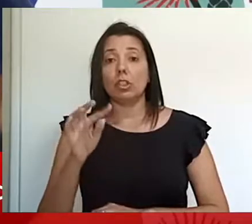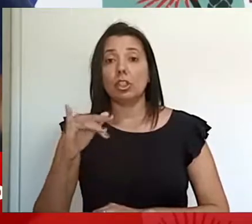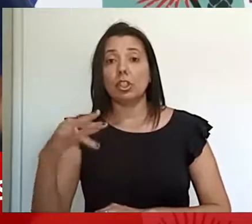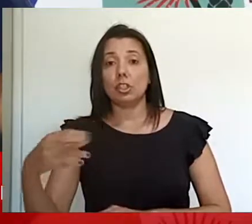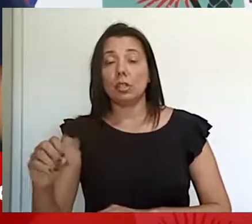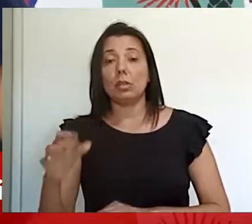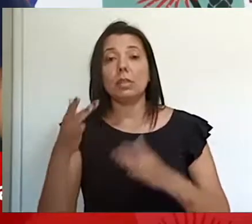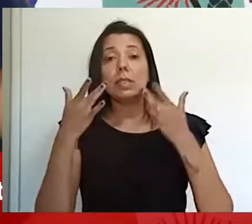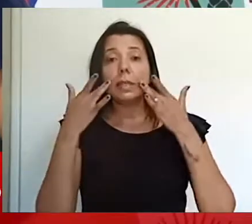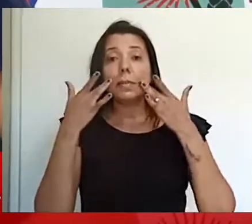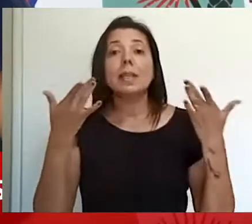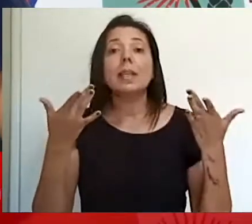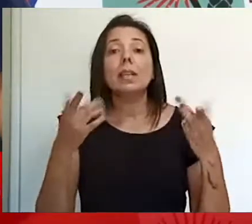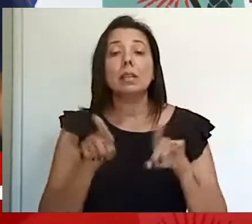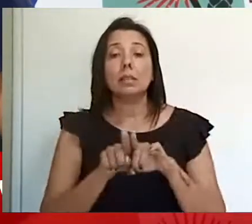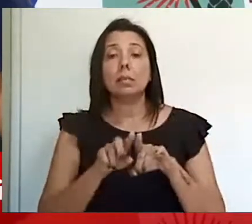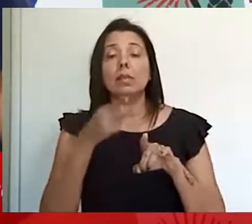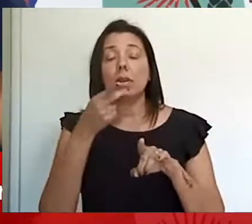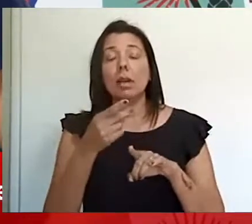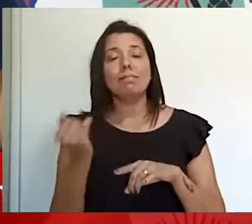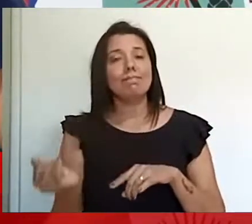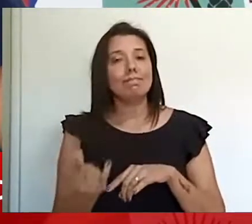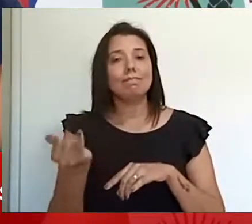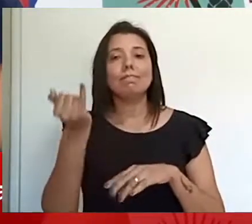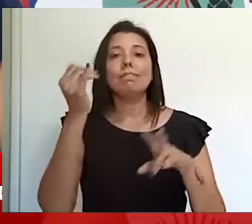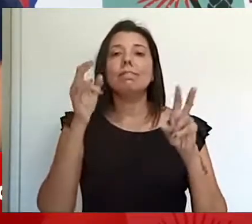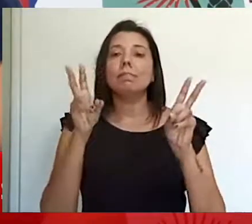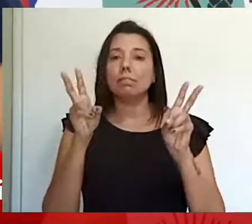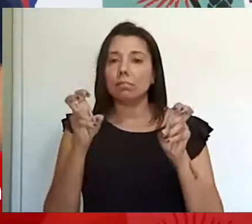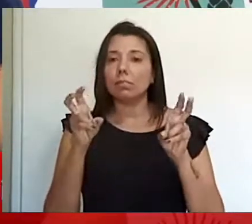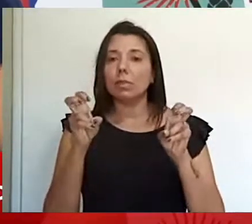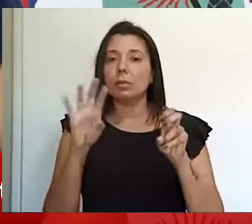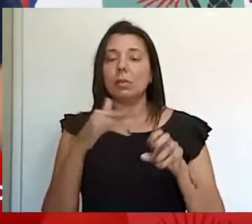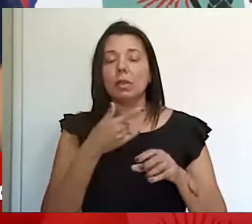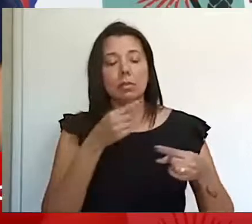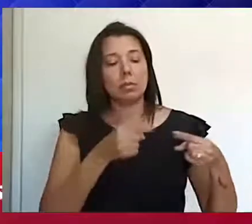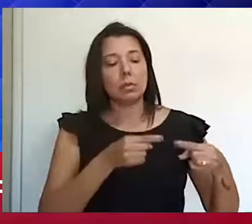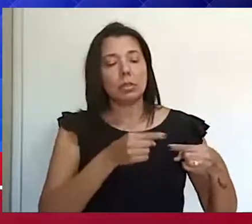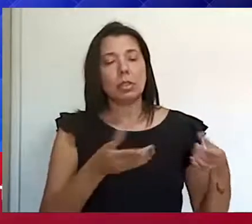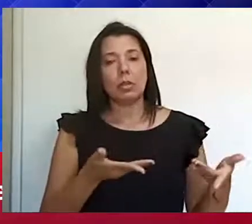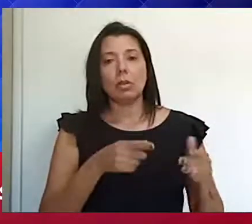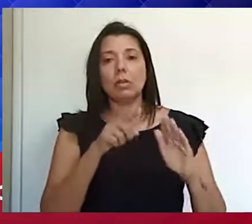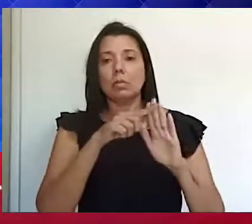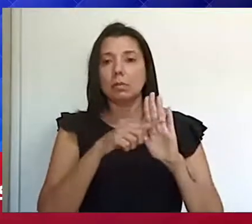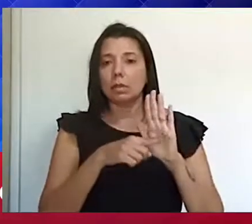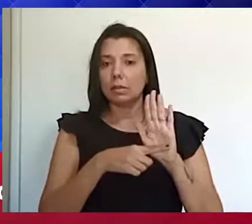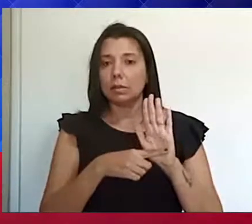importância, professor, desse tema, né, que a gente vai debater hoje aqui no programa.